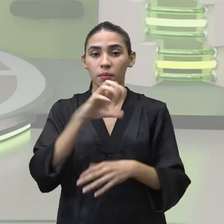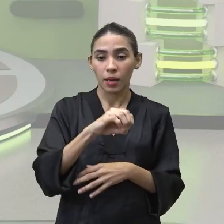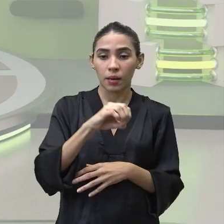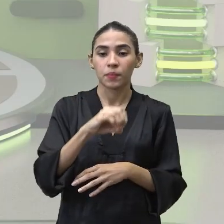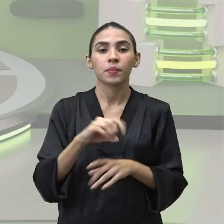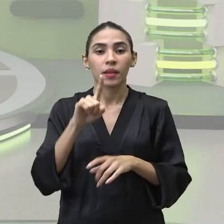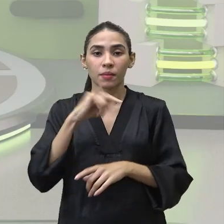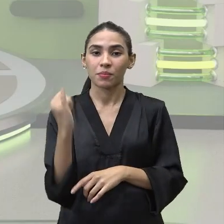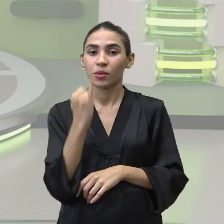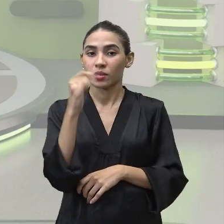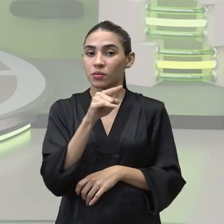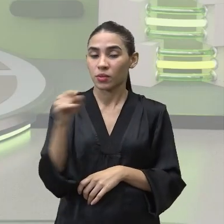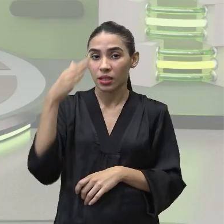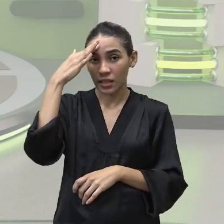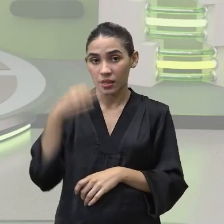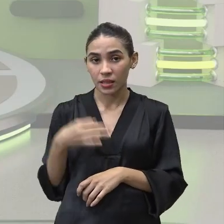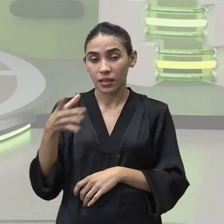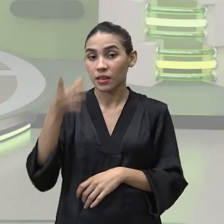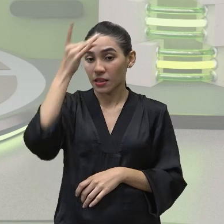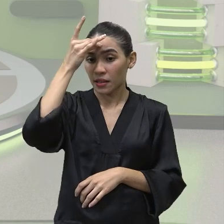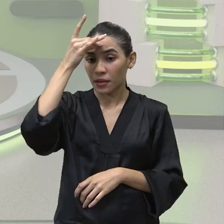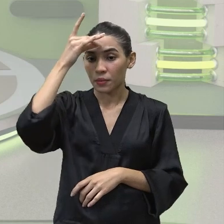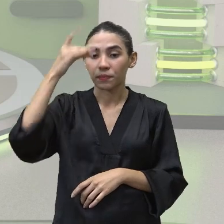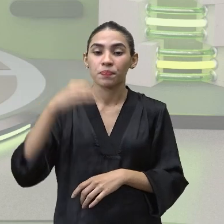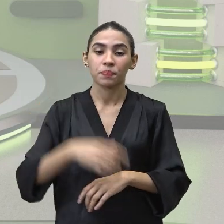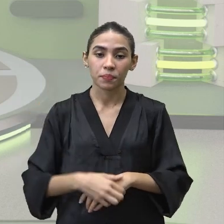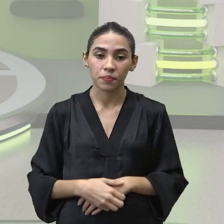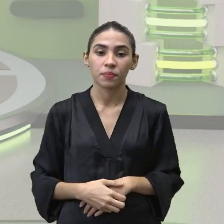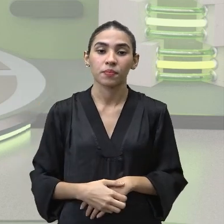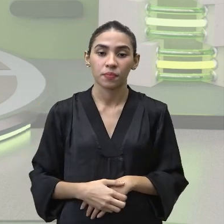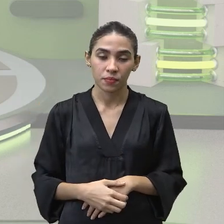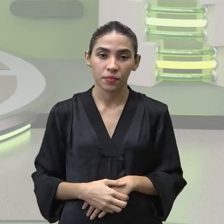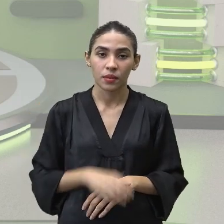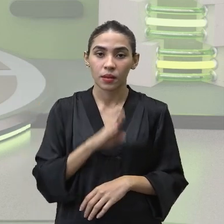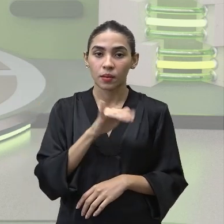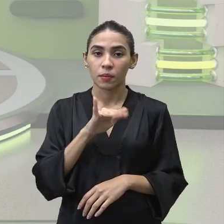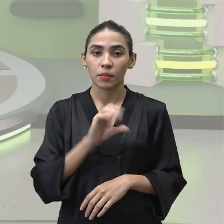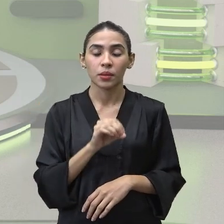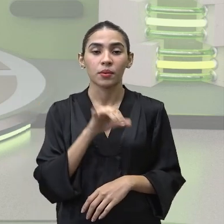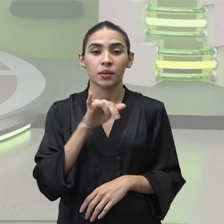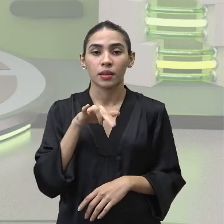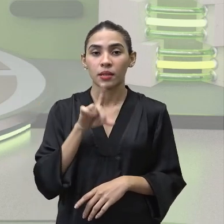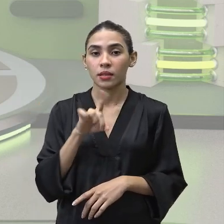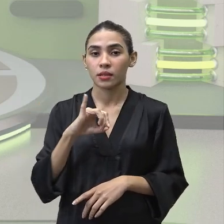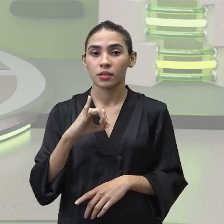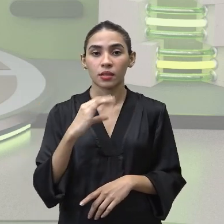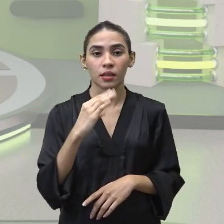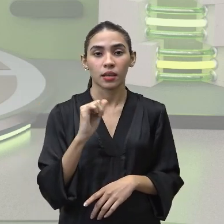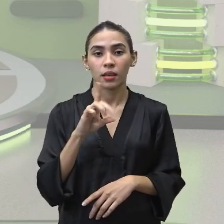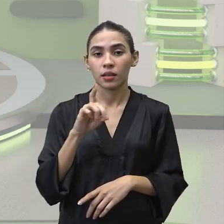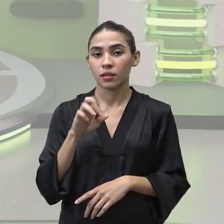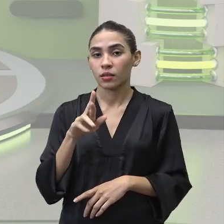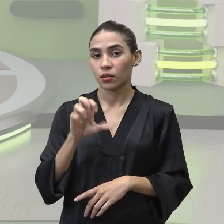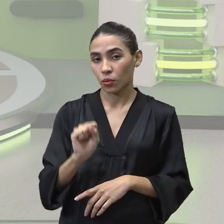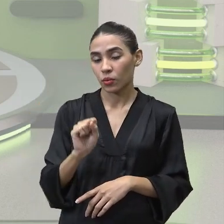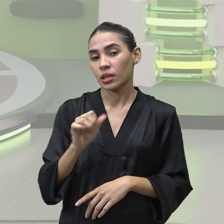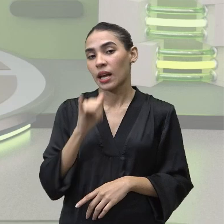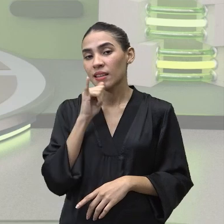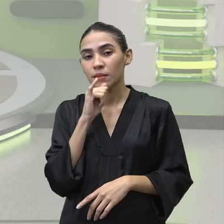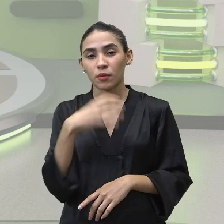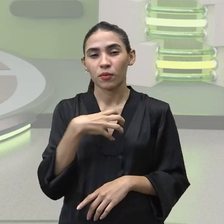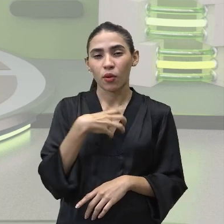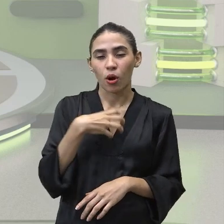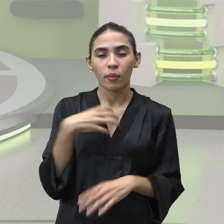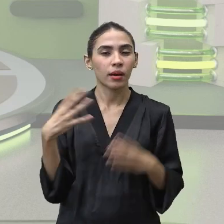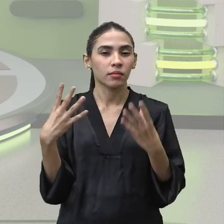para vocês entenderem esses indivíduos, esses bioindicadores. Quer dizer que essa sensibilidade